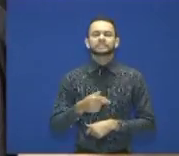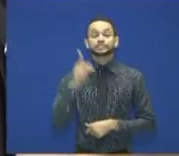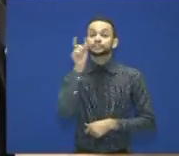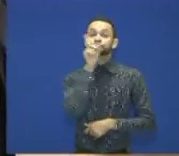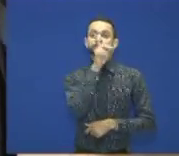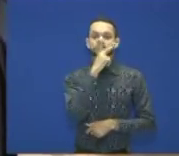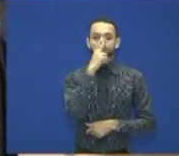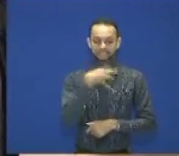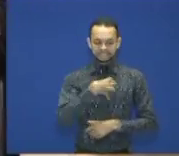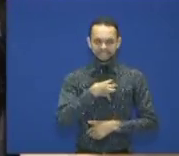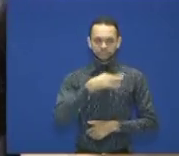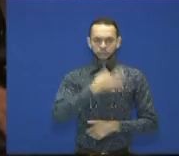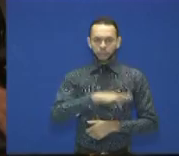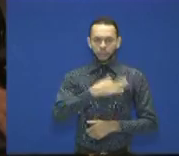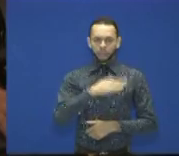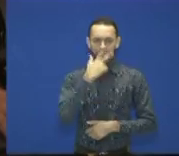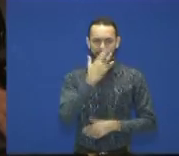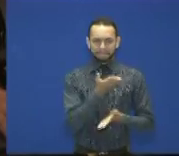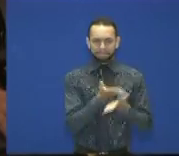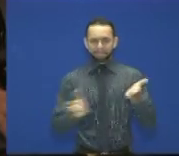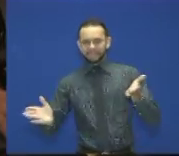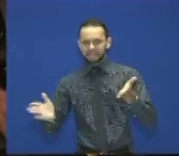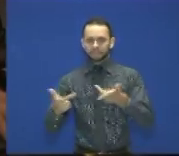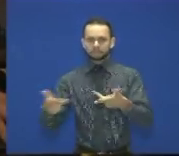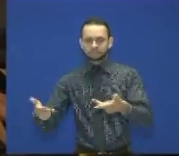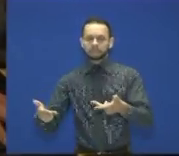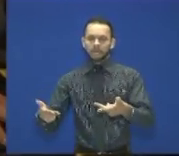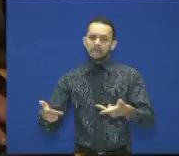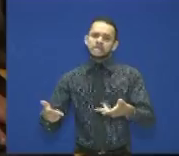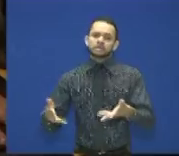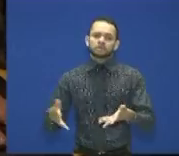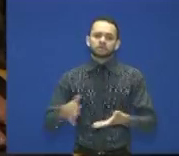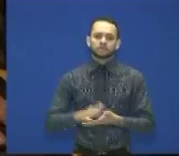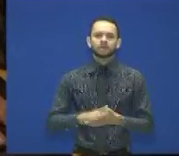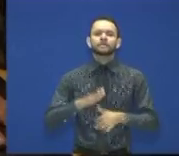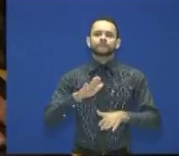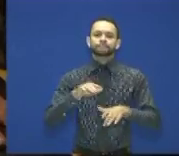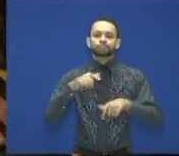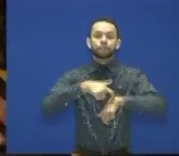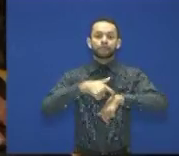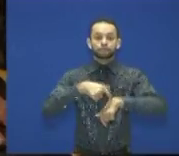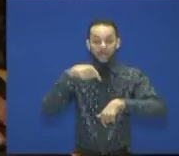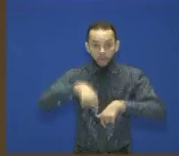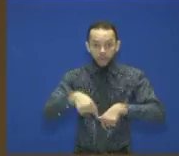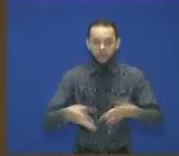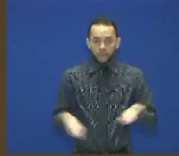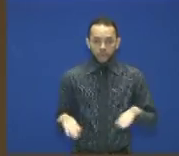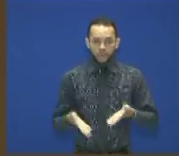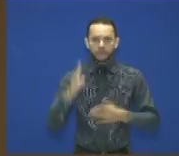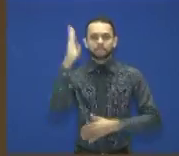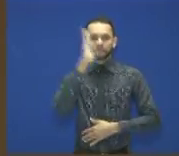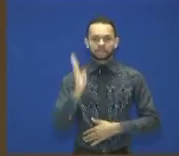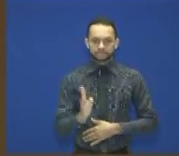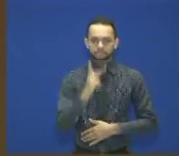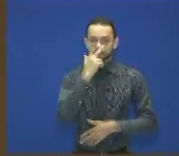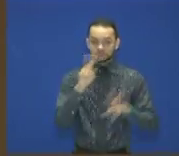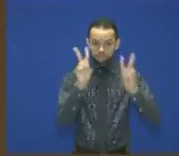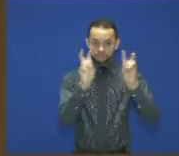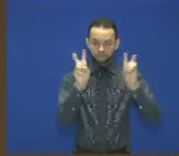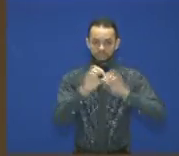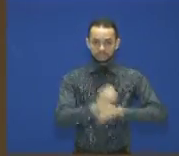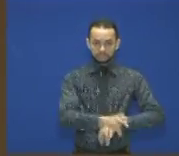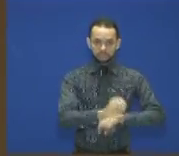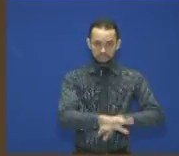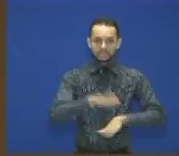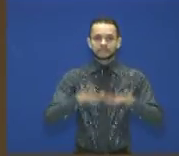perda. Também, devido ao atual momento do nosso país, em relação à educação, em especial às nossas